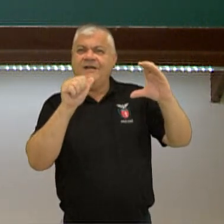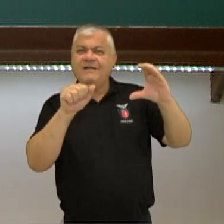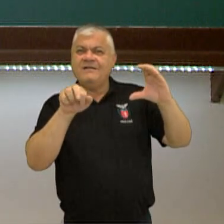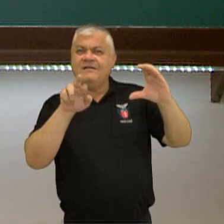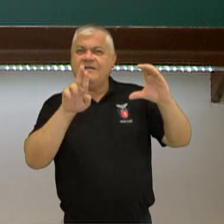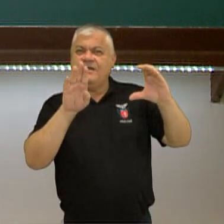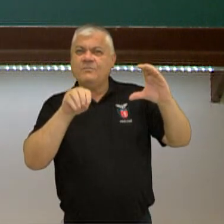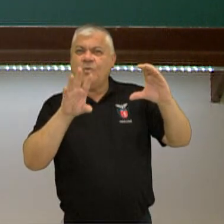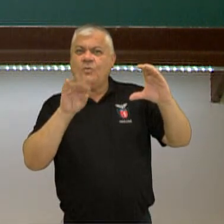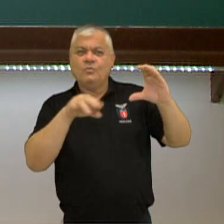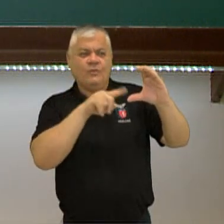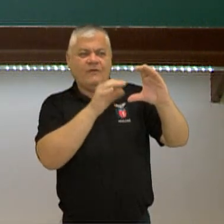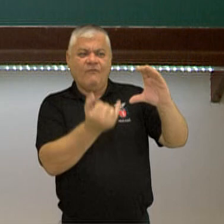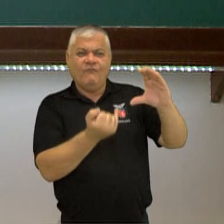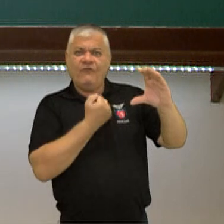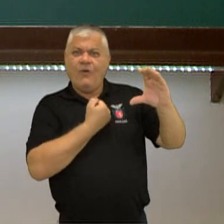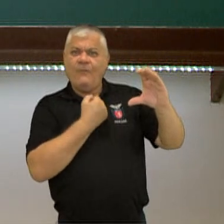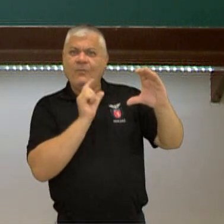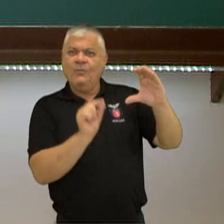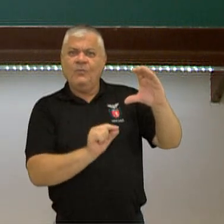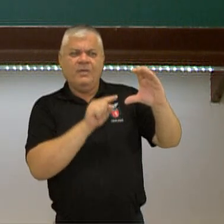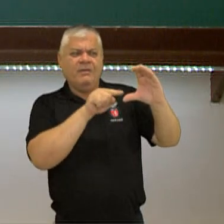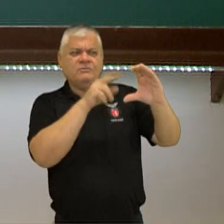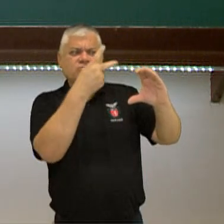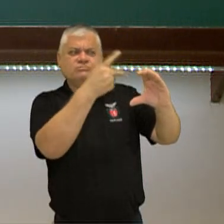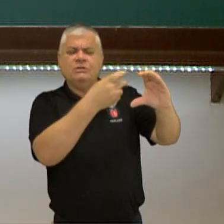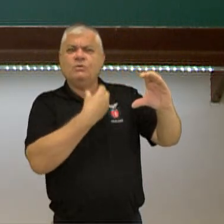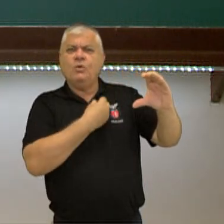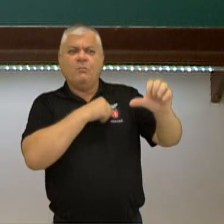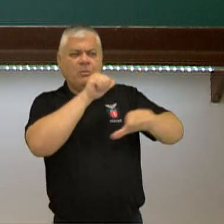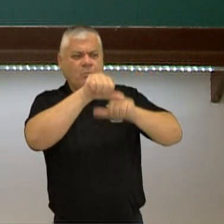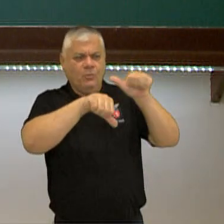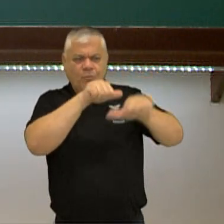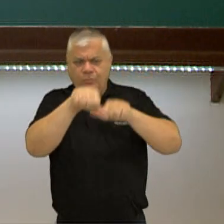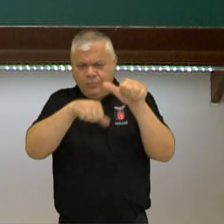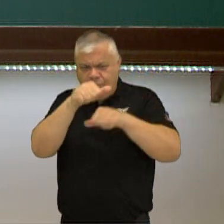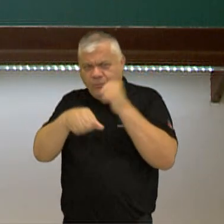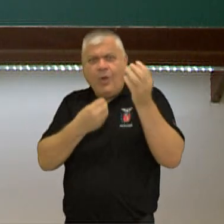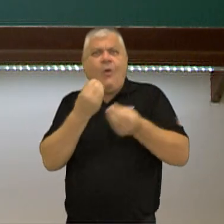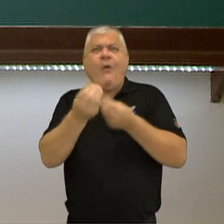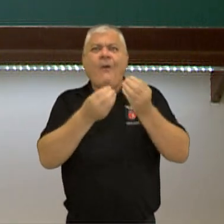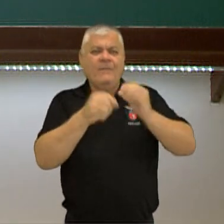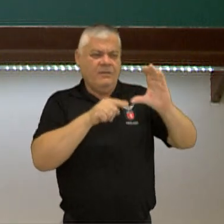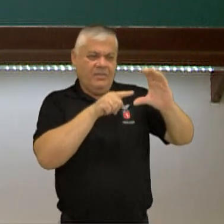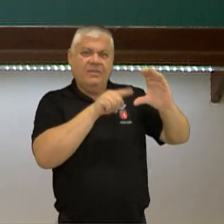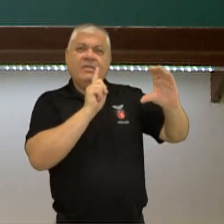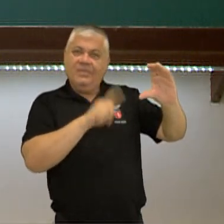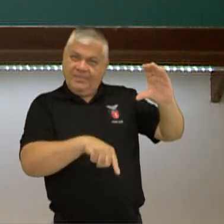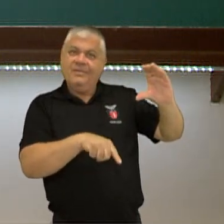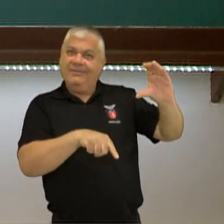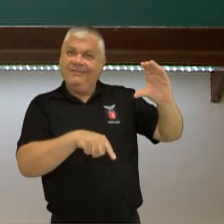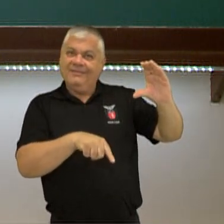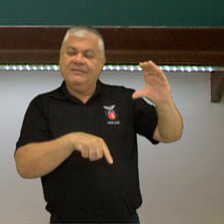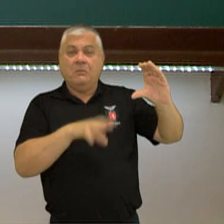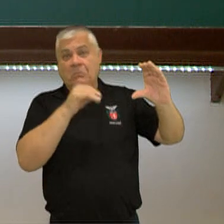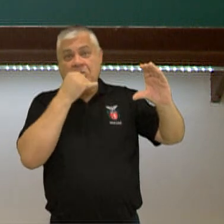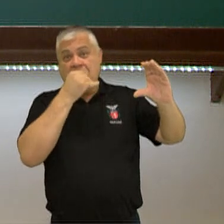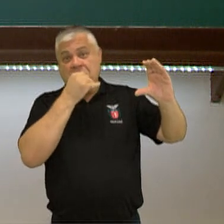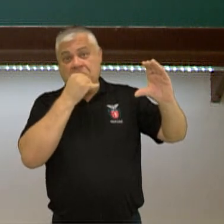informam como que o carbono se comporta numa molécula. Tá? E, evidentemente, no